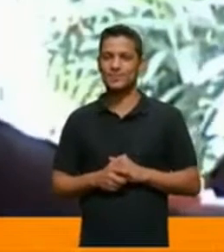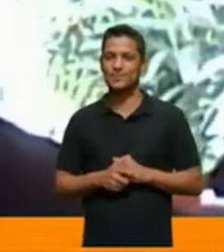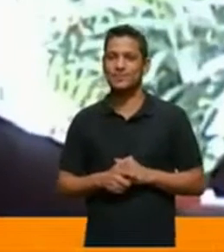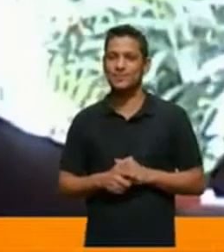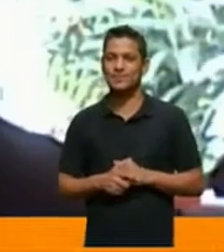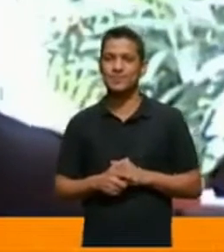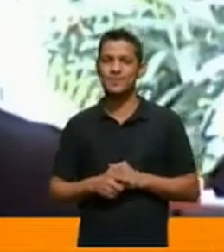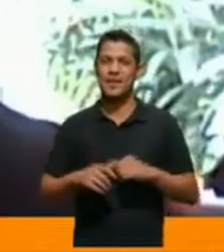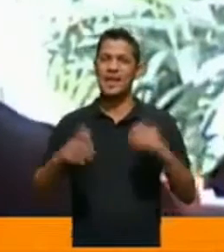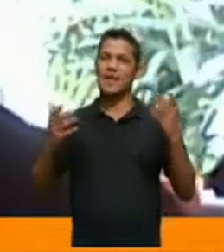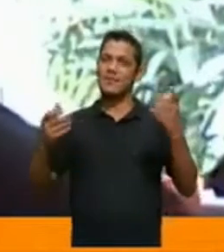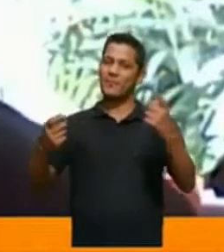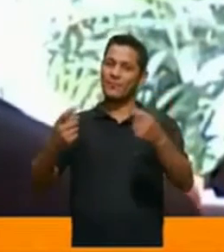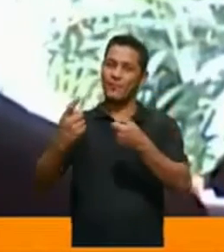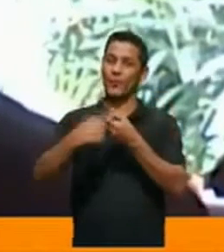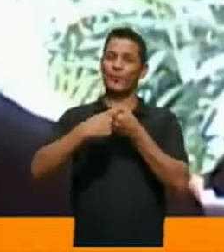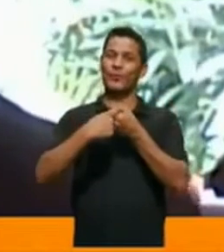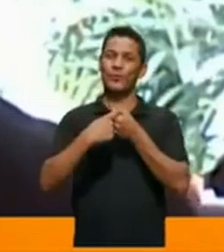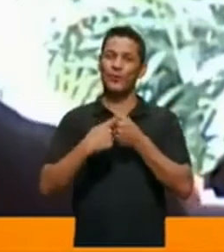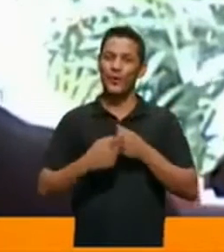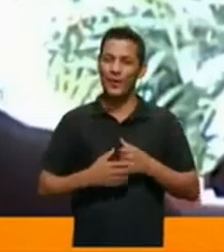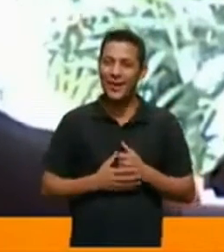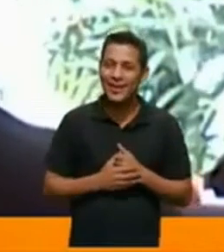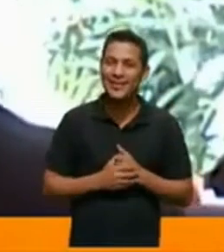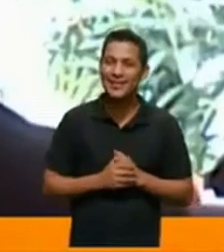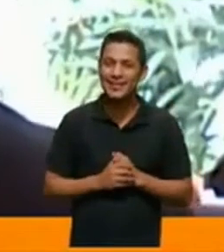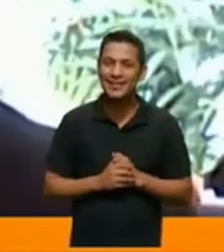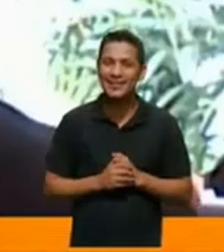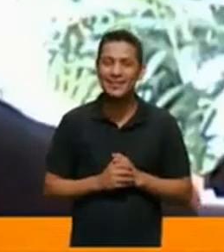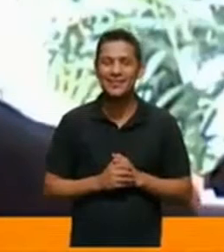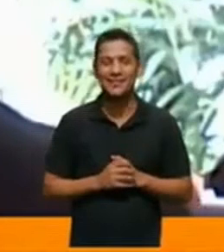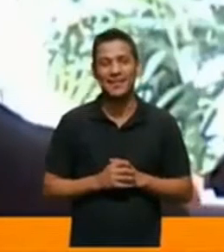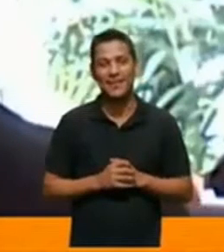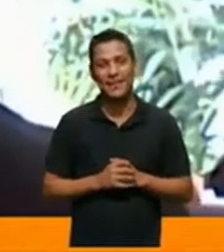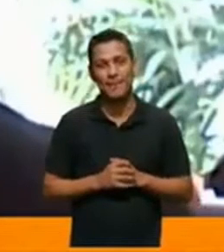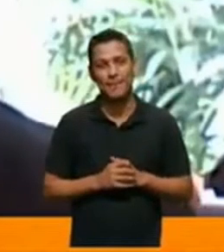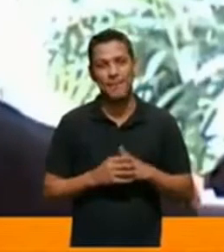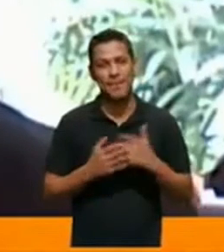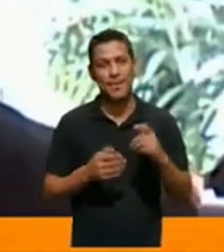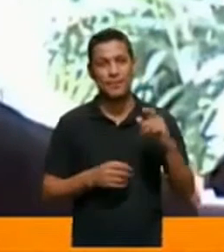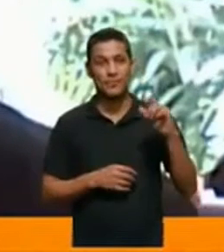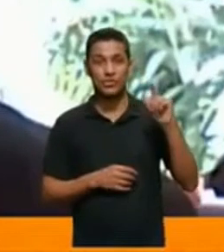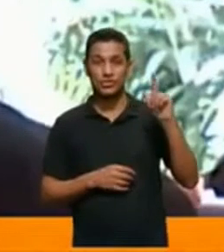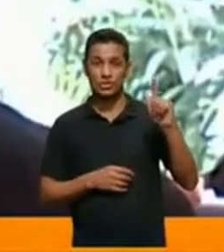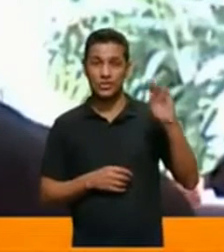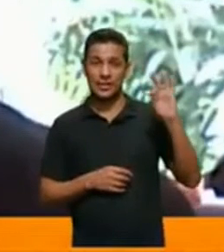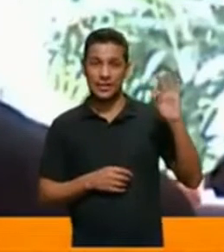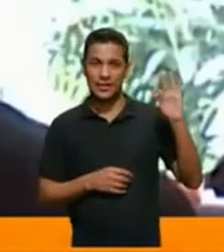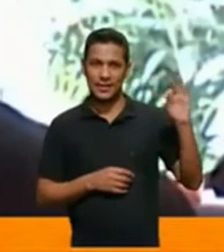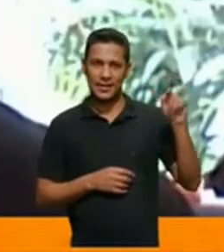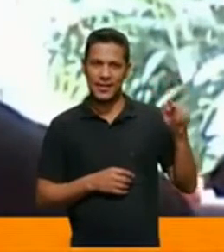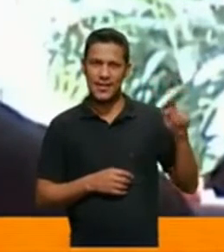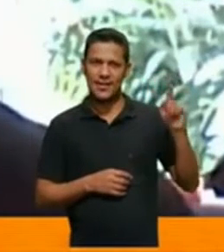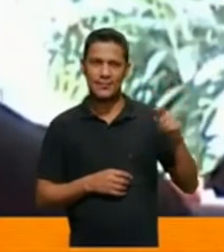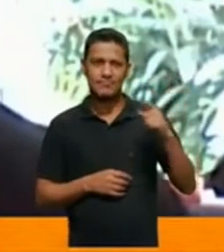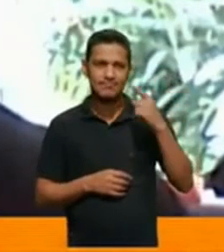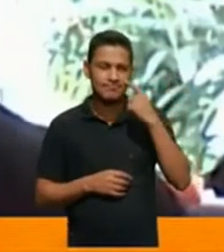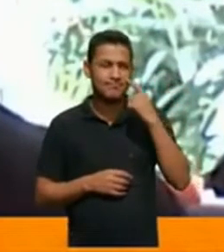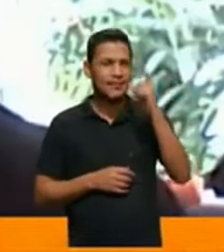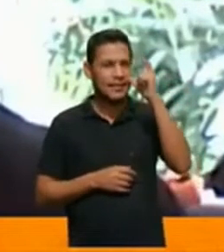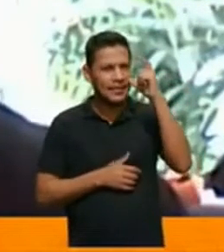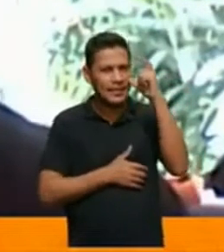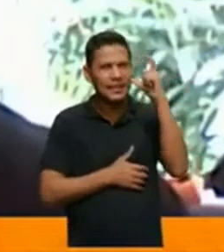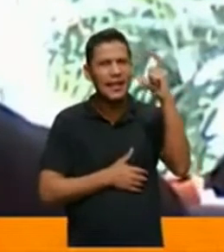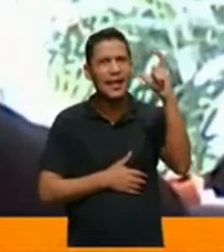o Olá Marlete é e o GTT aí de novas receitas foi muito interessante